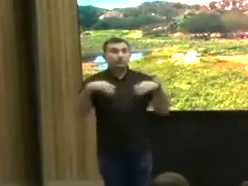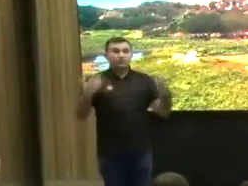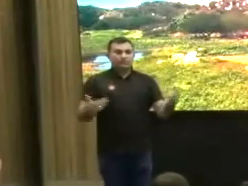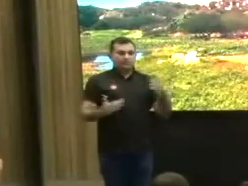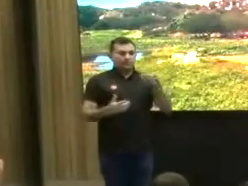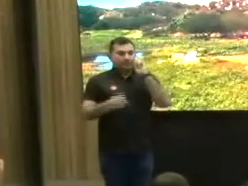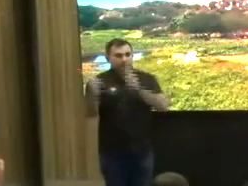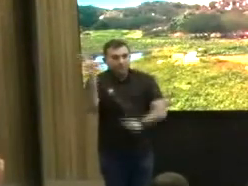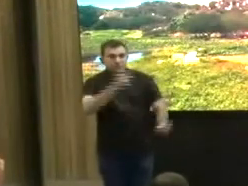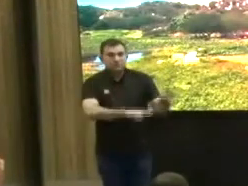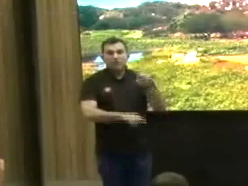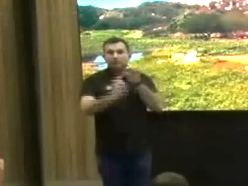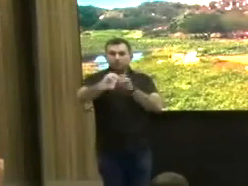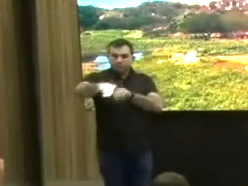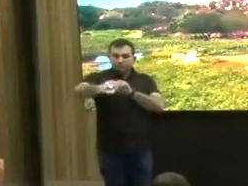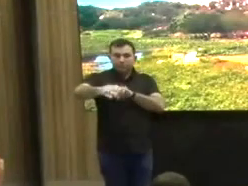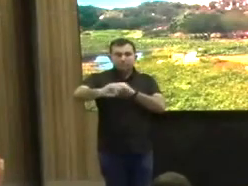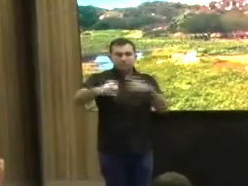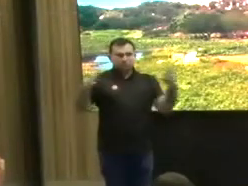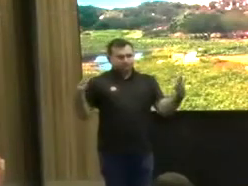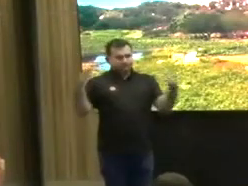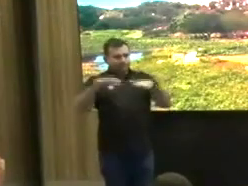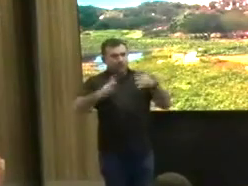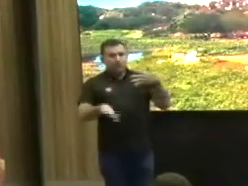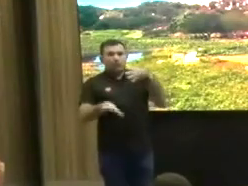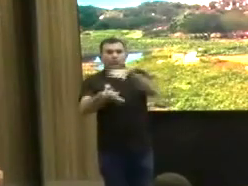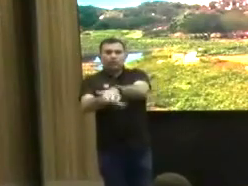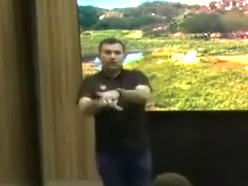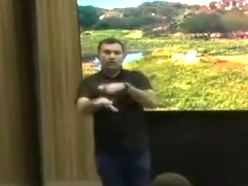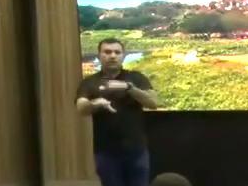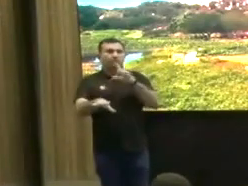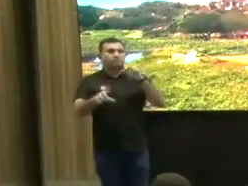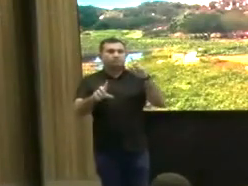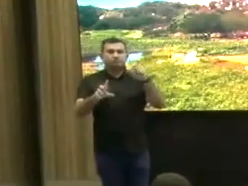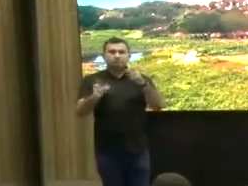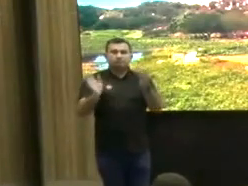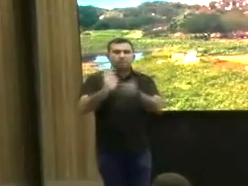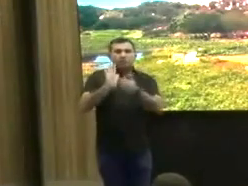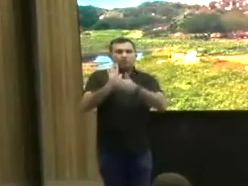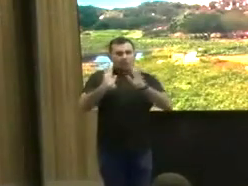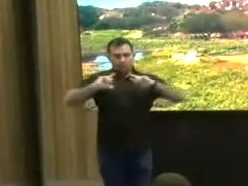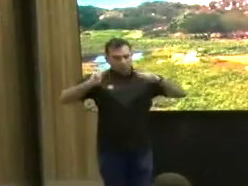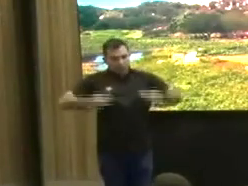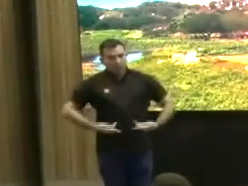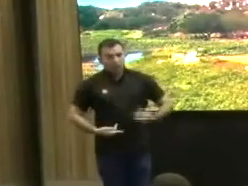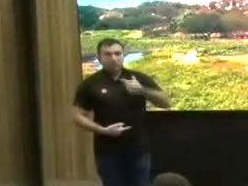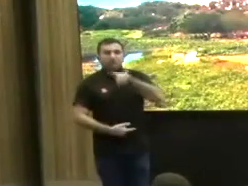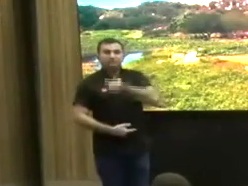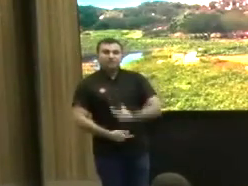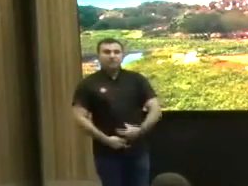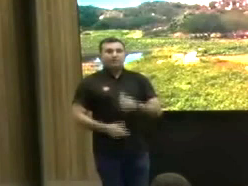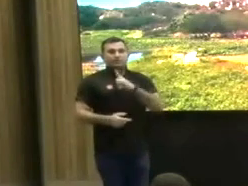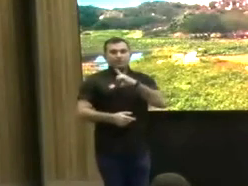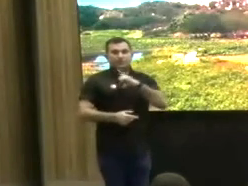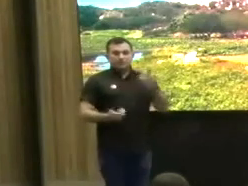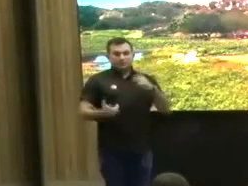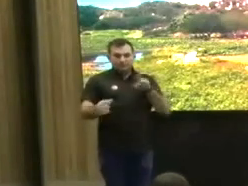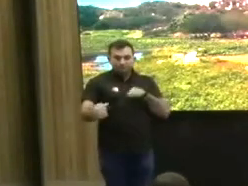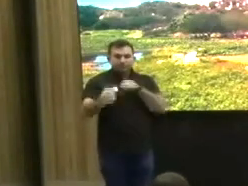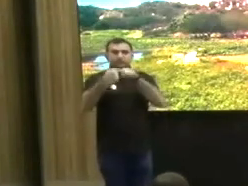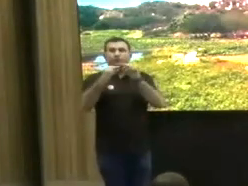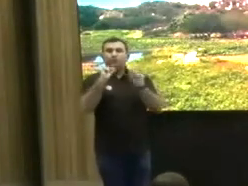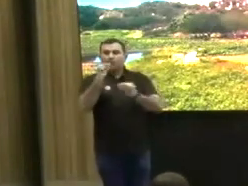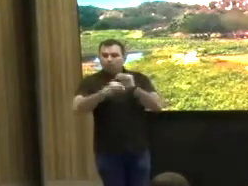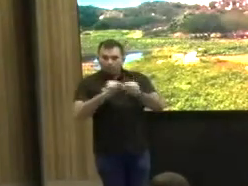numa visão de educação integral, numa perspectiva humanista, perfeitamente compatível com